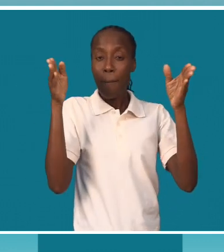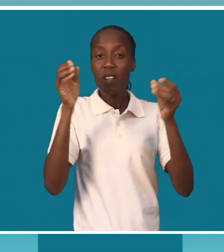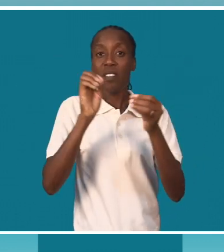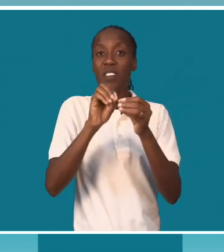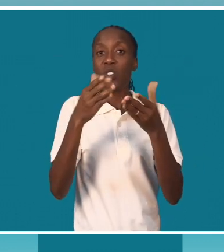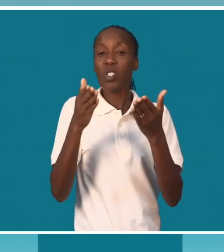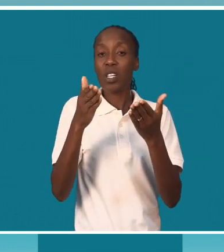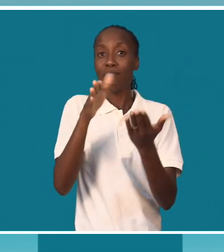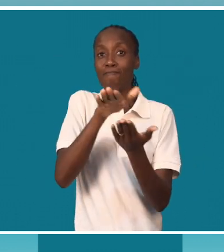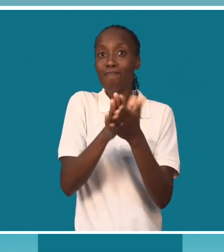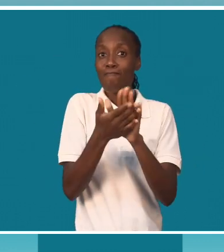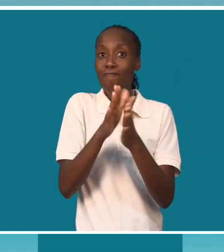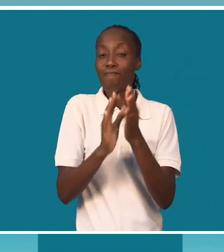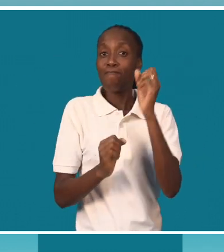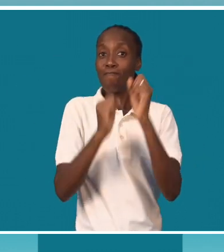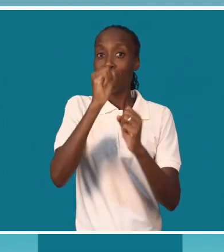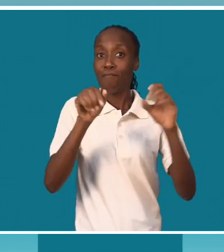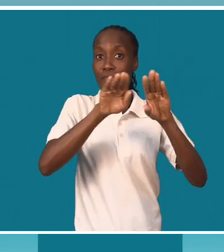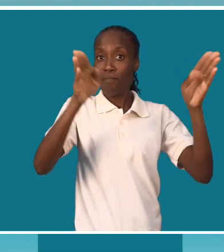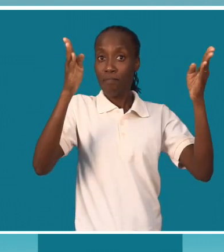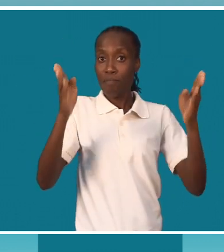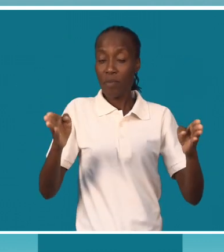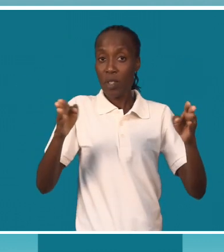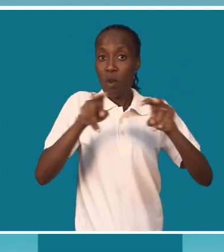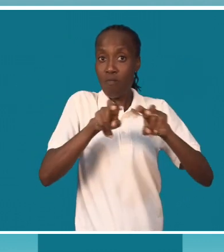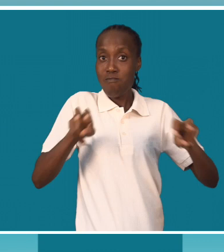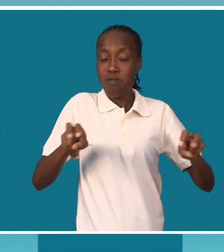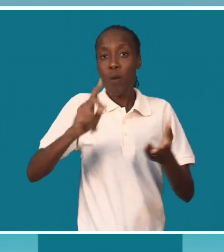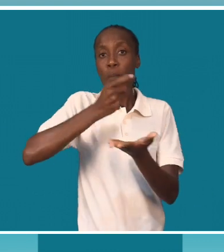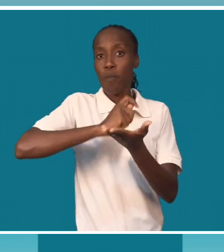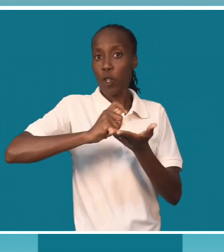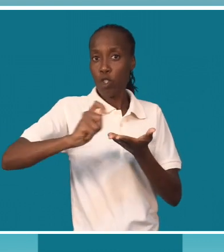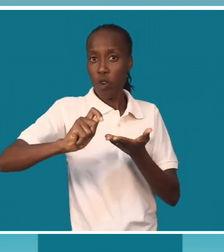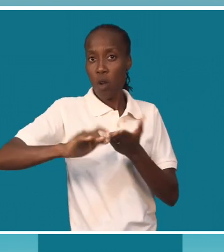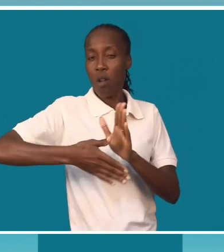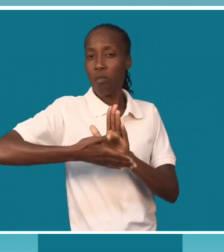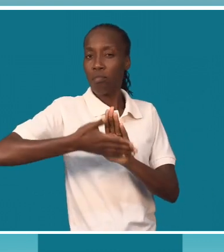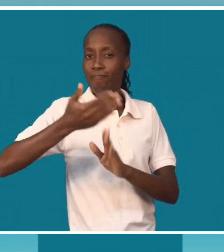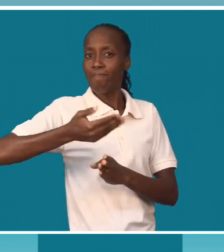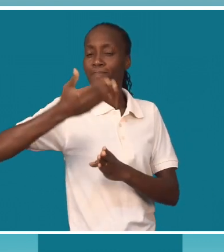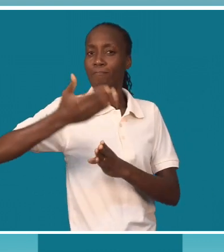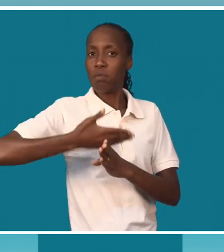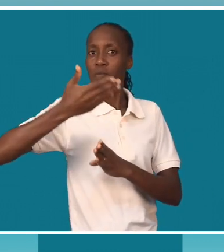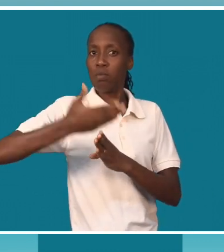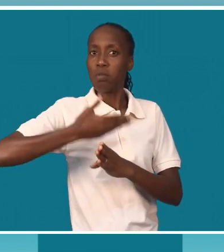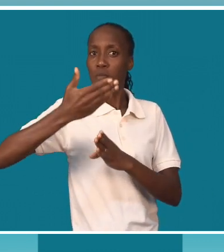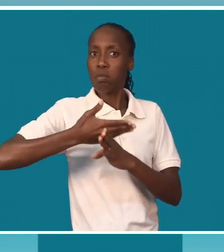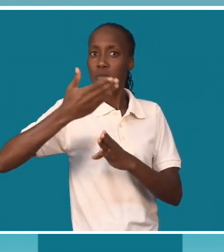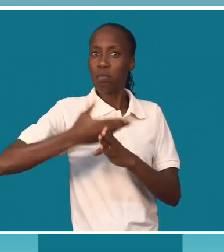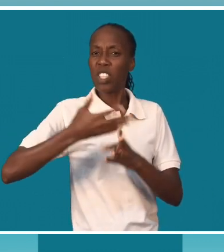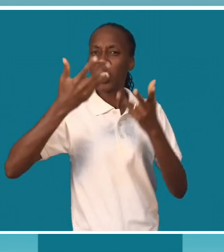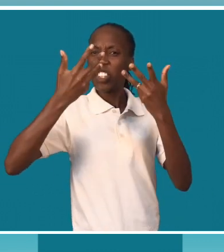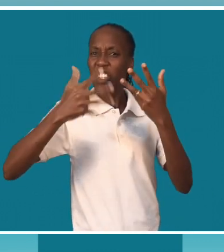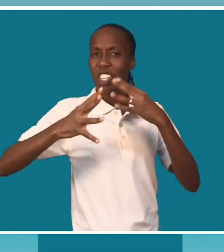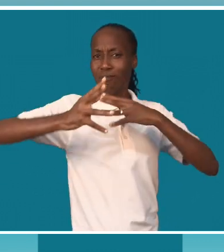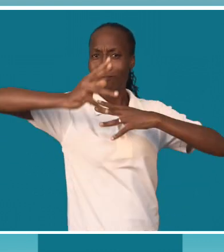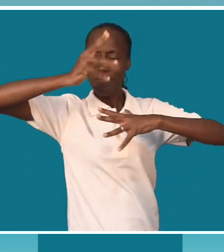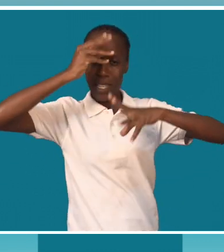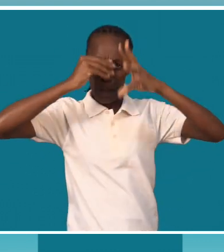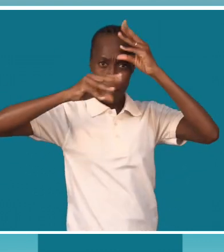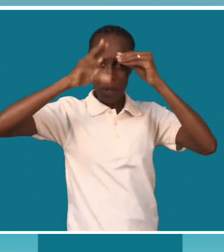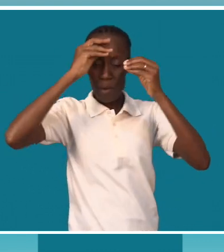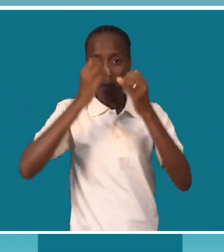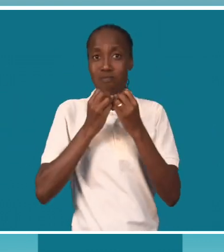onde se produz carteiras escolares. Para o estágio onde pude aprender muito,